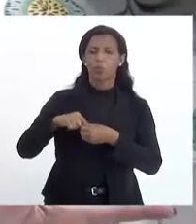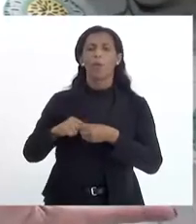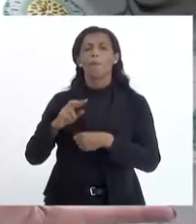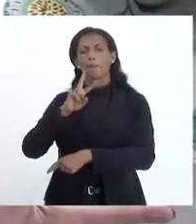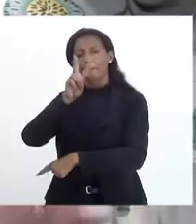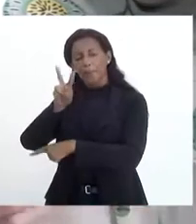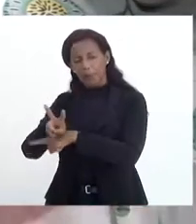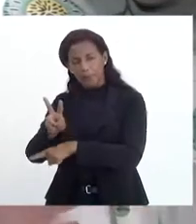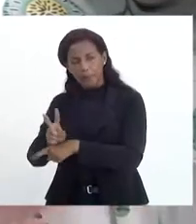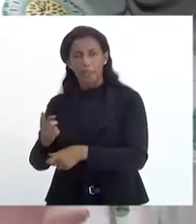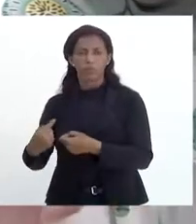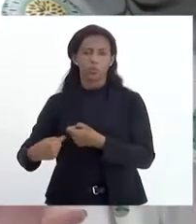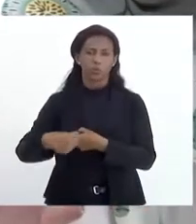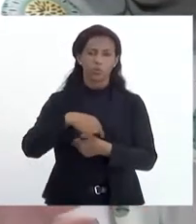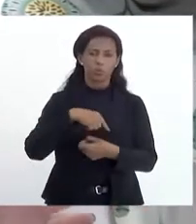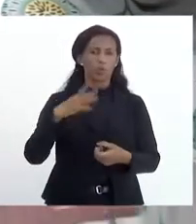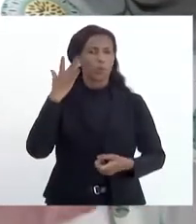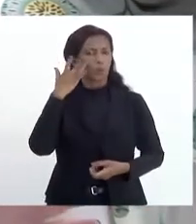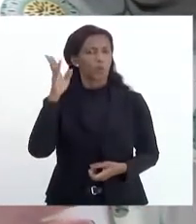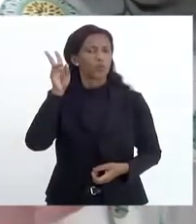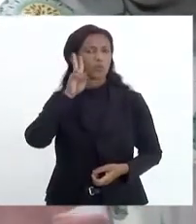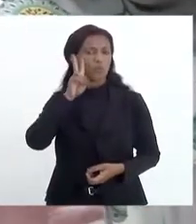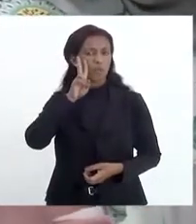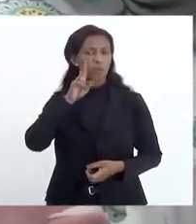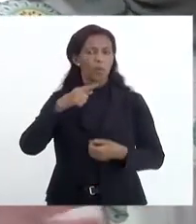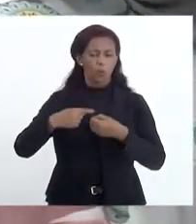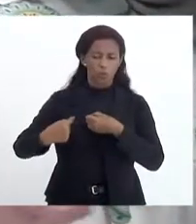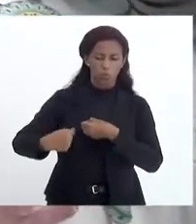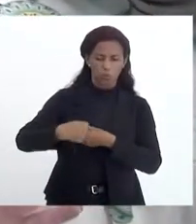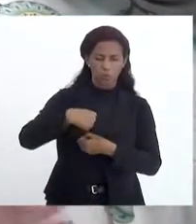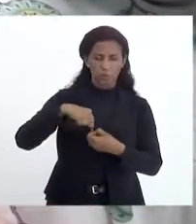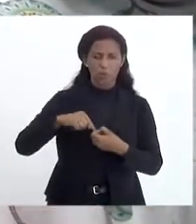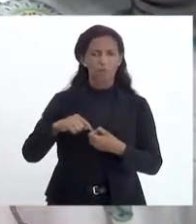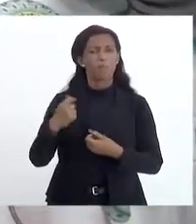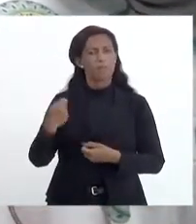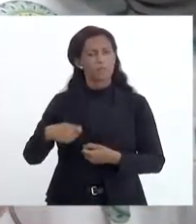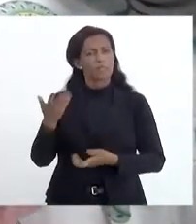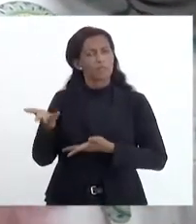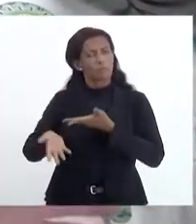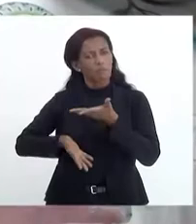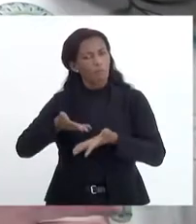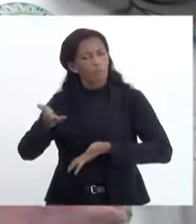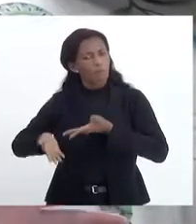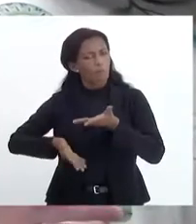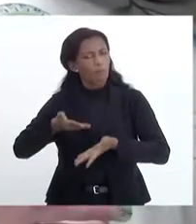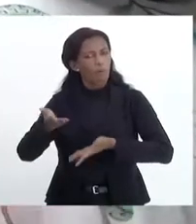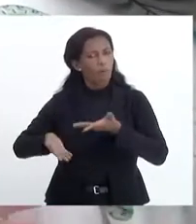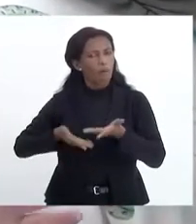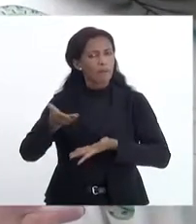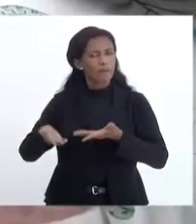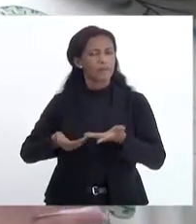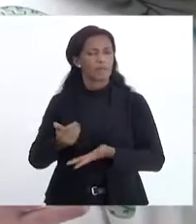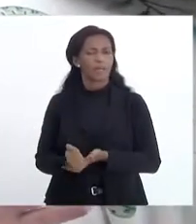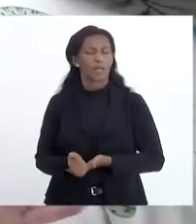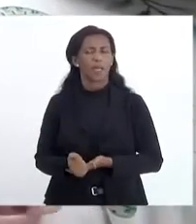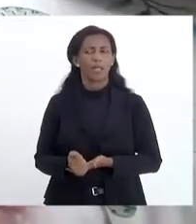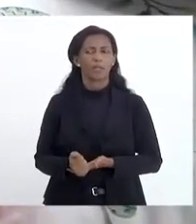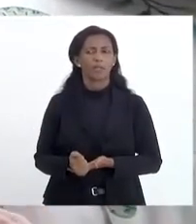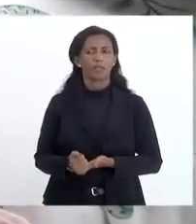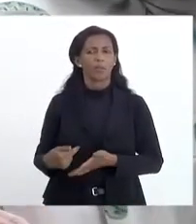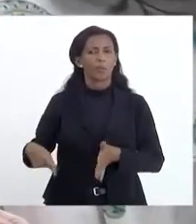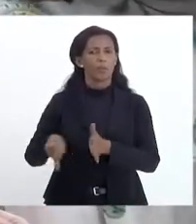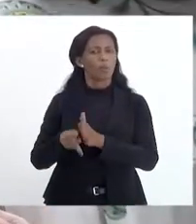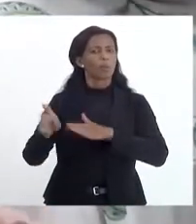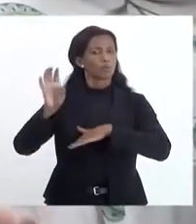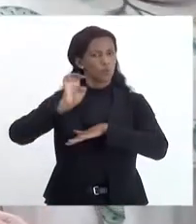dos municípios, porque eu acho que, historicamente, os municípios são tratados ainda como meros entes administrativos do Estado,